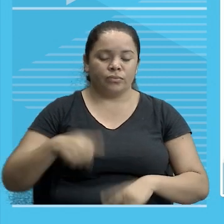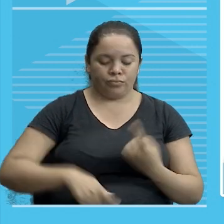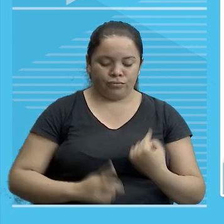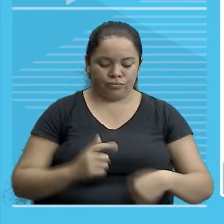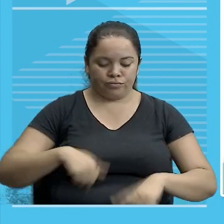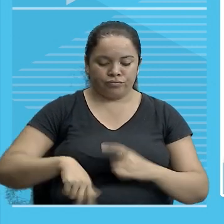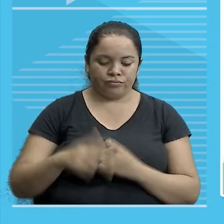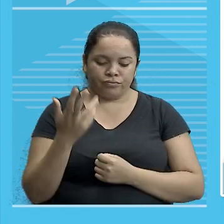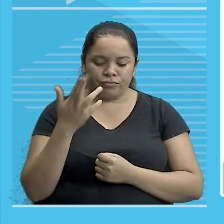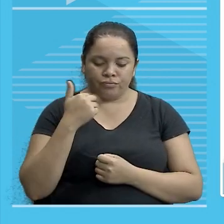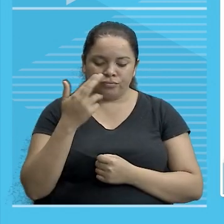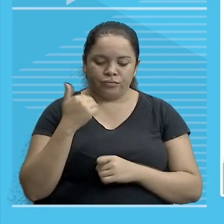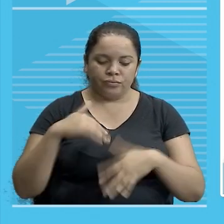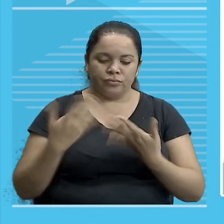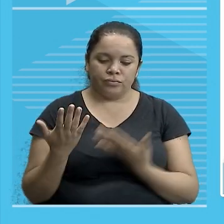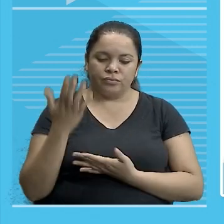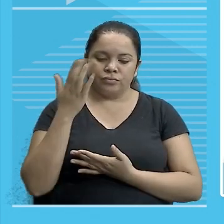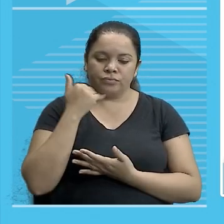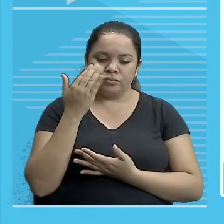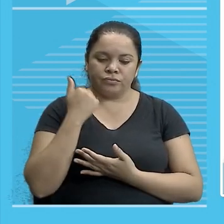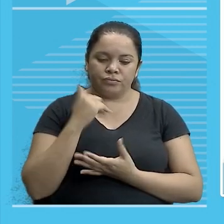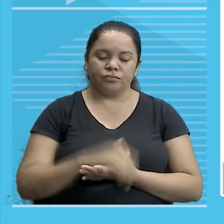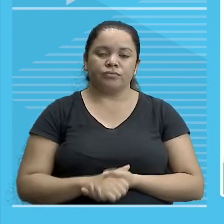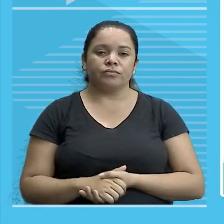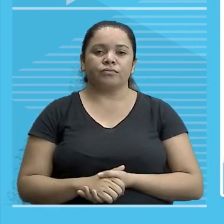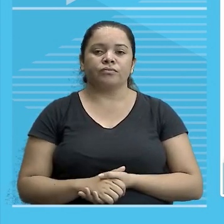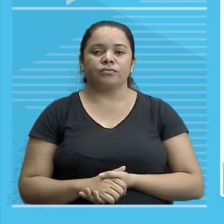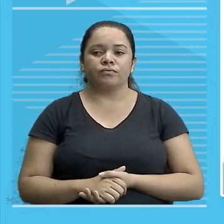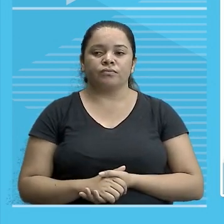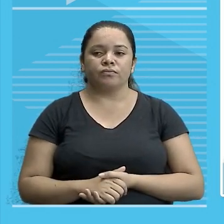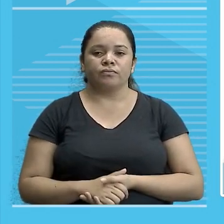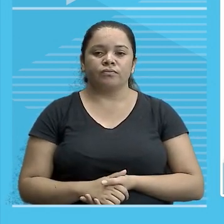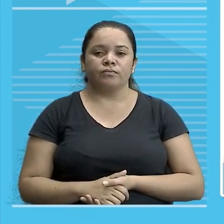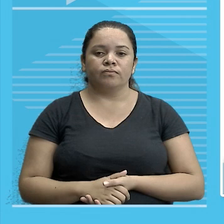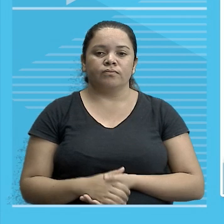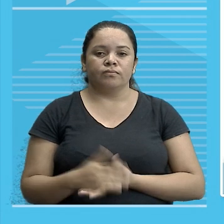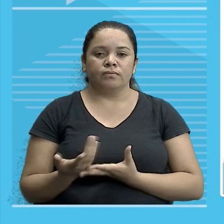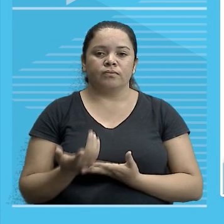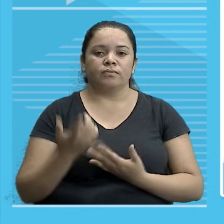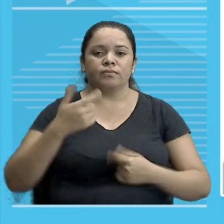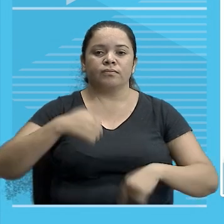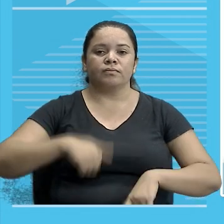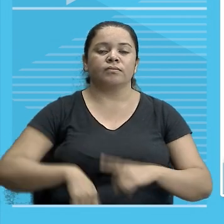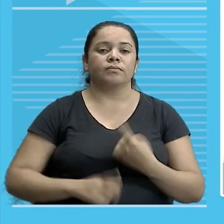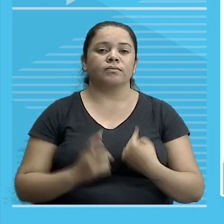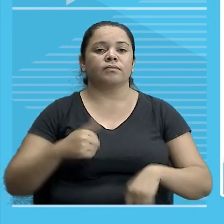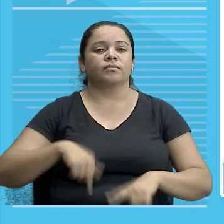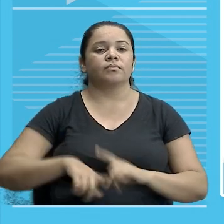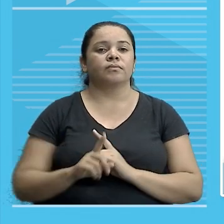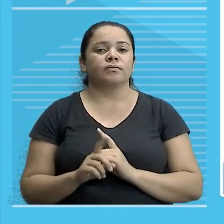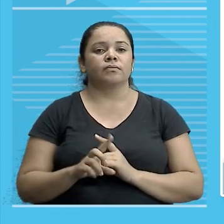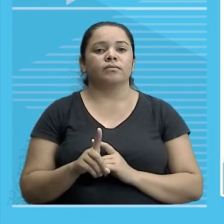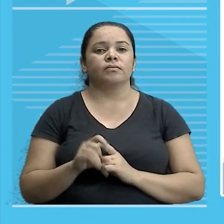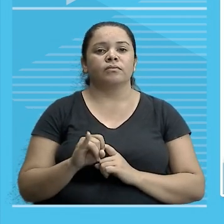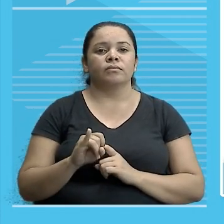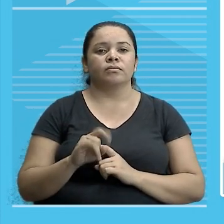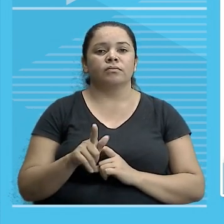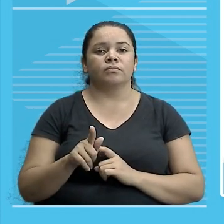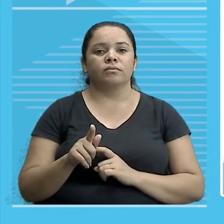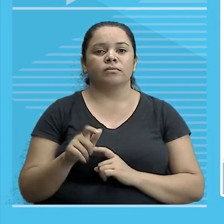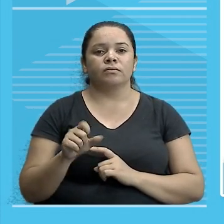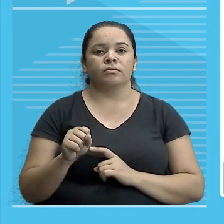ela é digerida. E a digestão, ela só acontece quando os alimentos são quebrados,